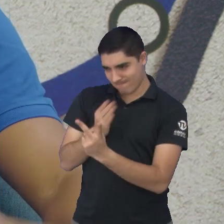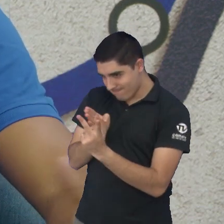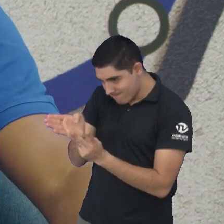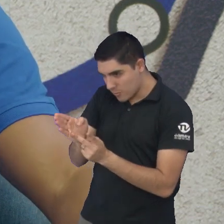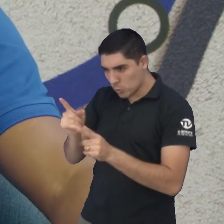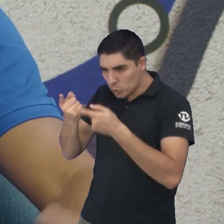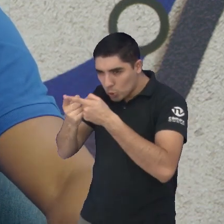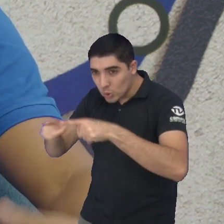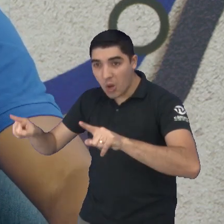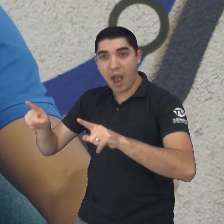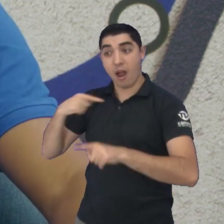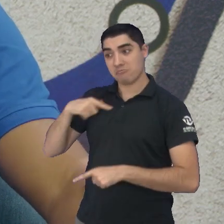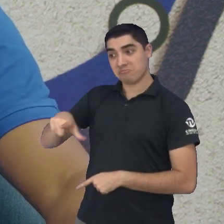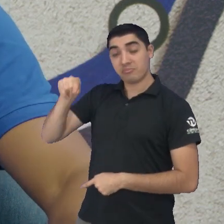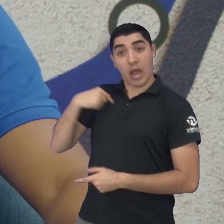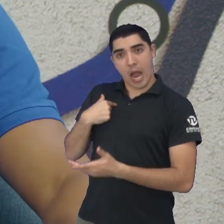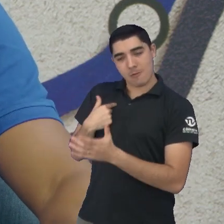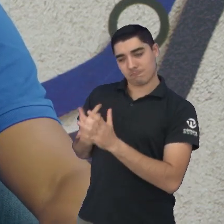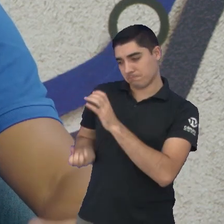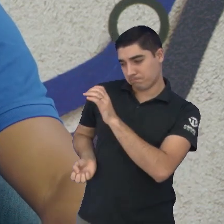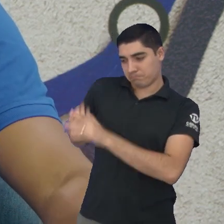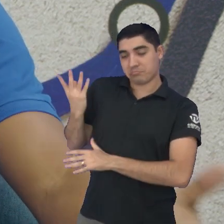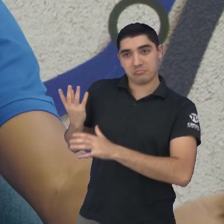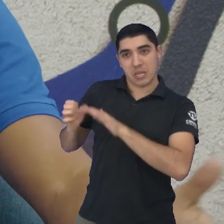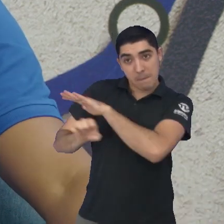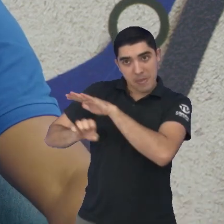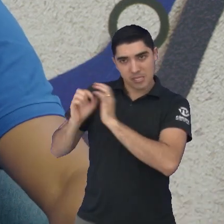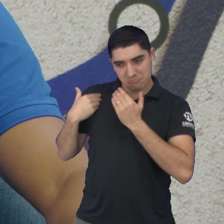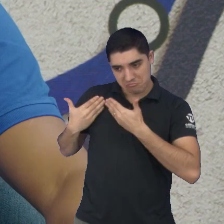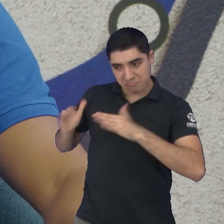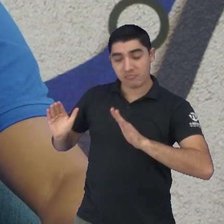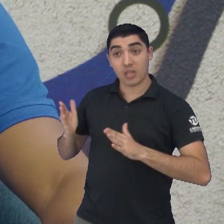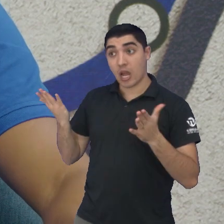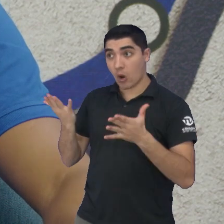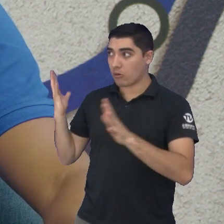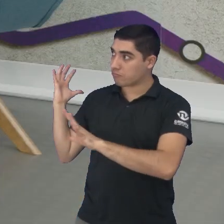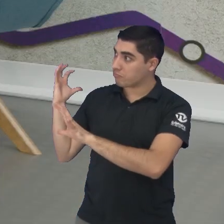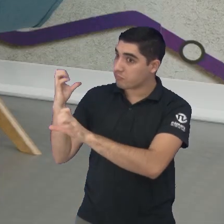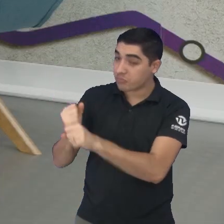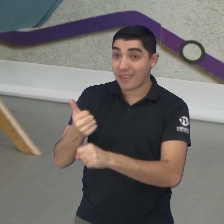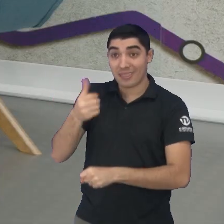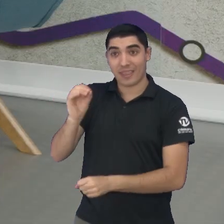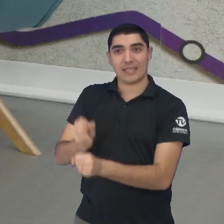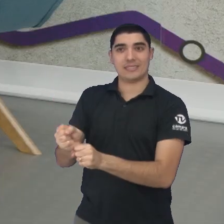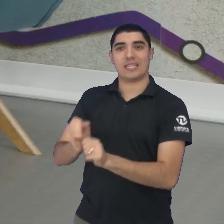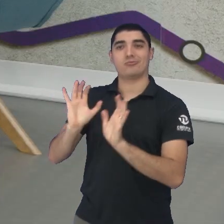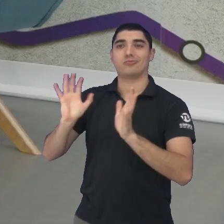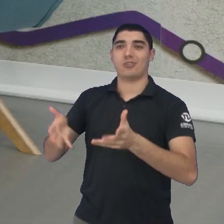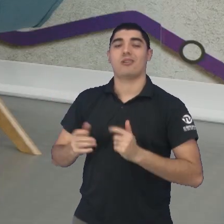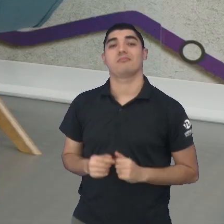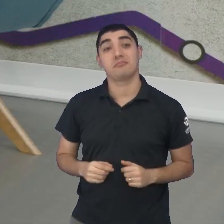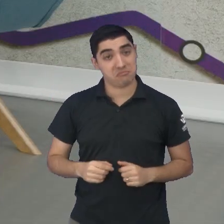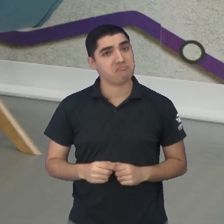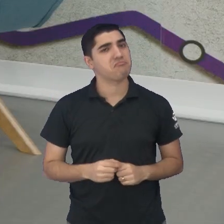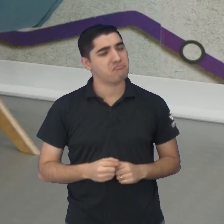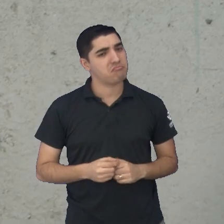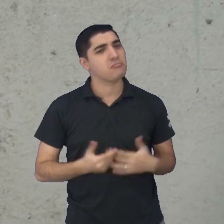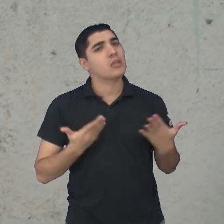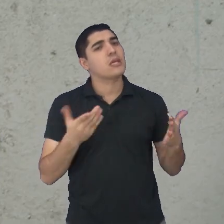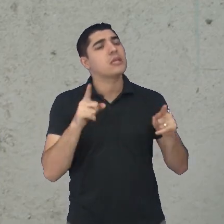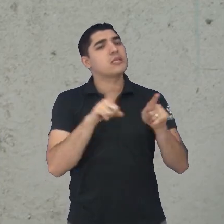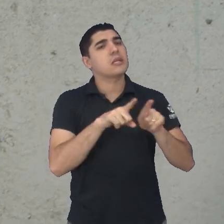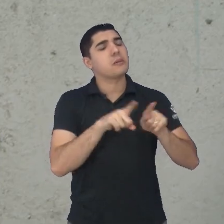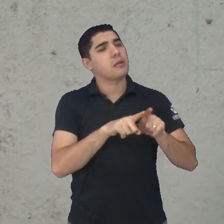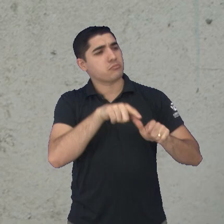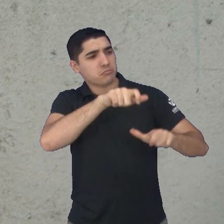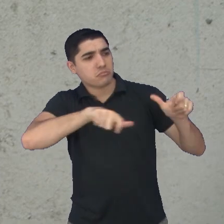em fazer o churrasco. Montei a minha empresa e hoje já faz aí 10 anos que estamos na área. A maioria das pessoas que começam